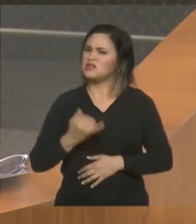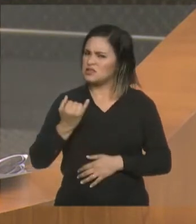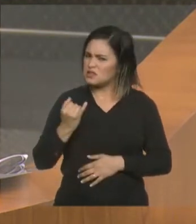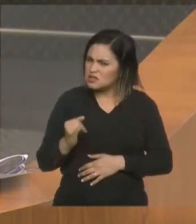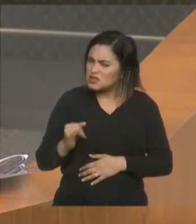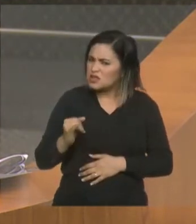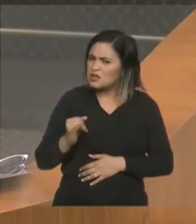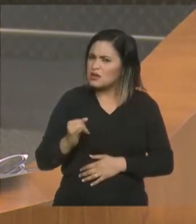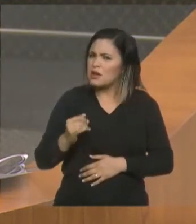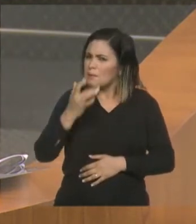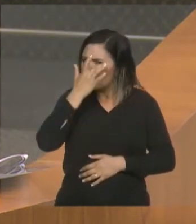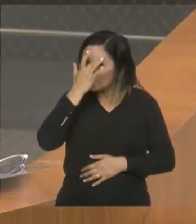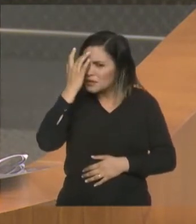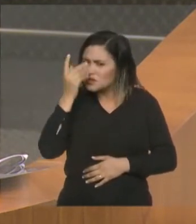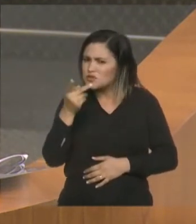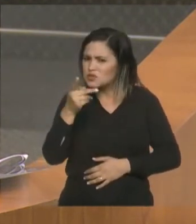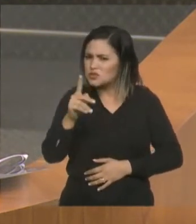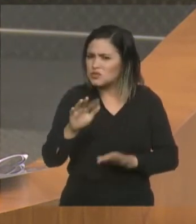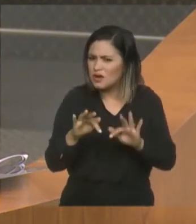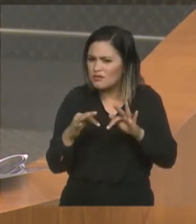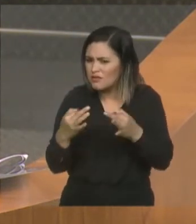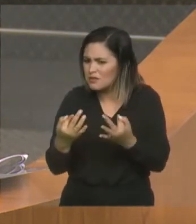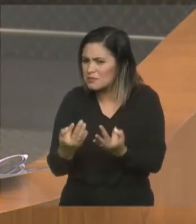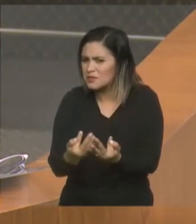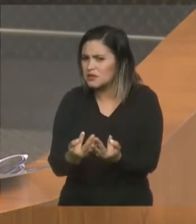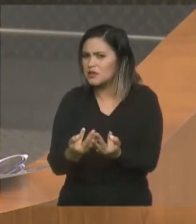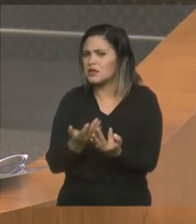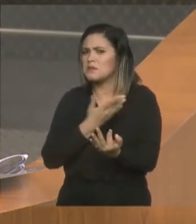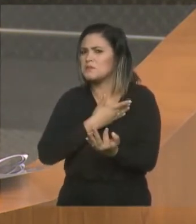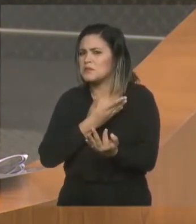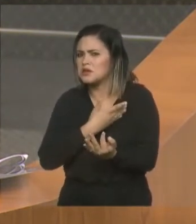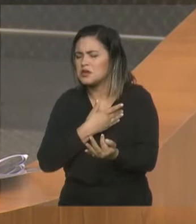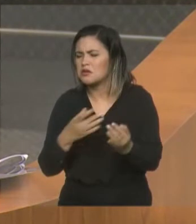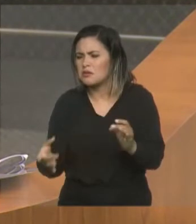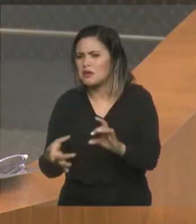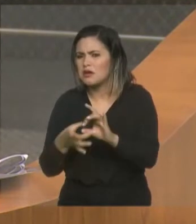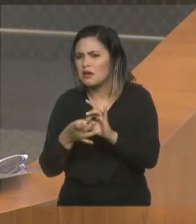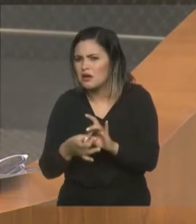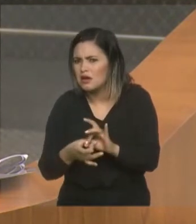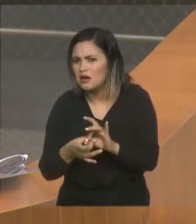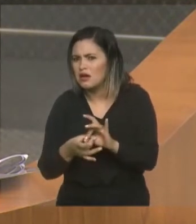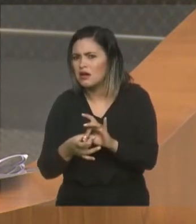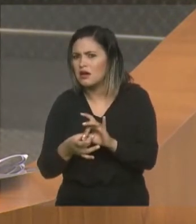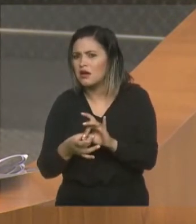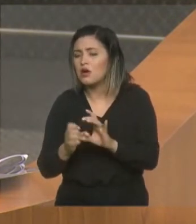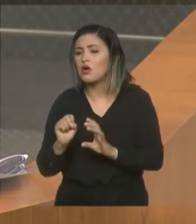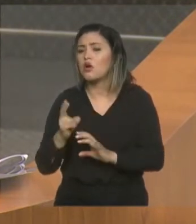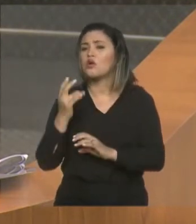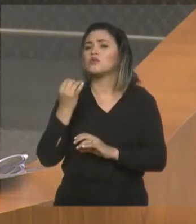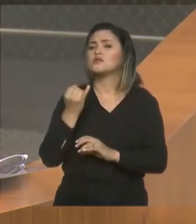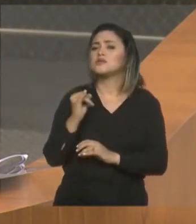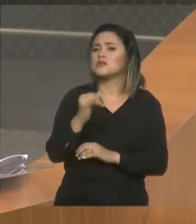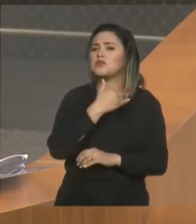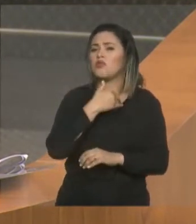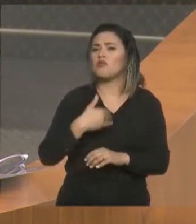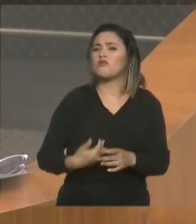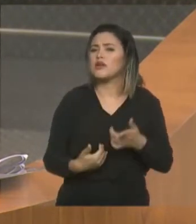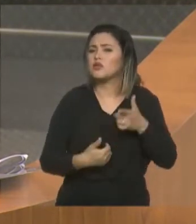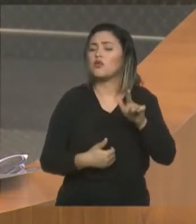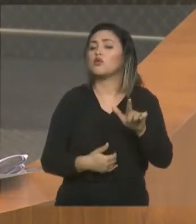irmão seu, se fosse com o aliado seu, se você não tivesse do lado do governo, como é que seria o seu comportamento?